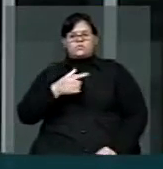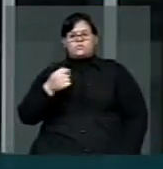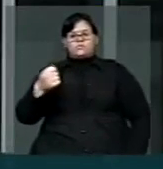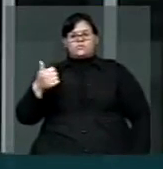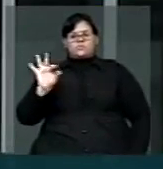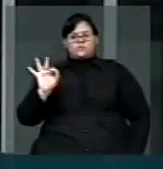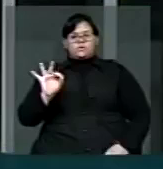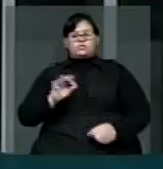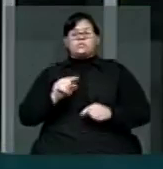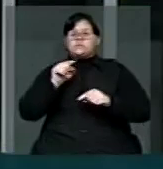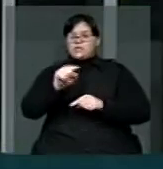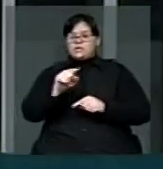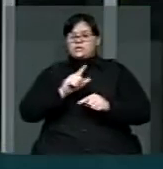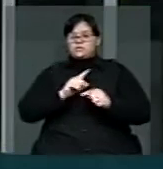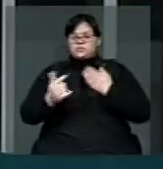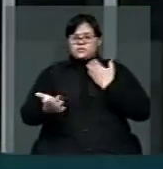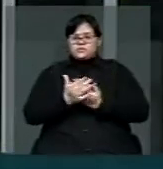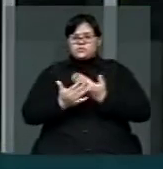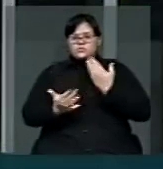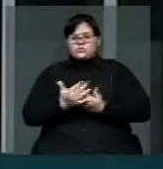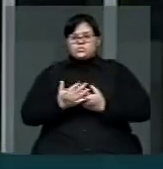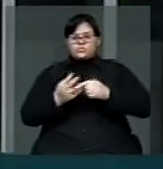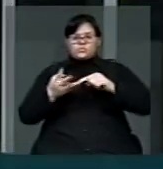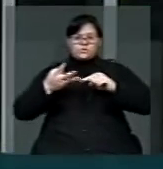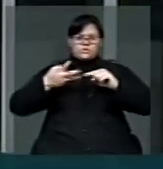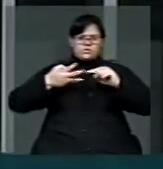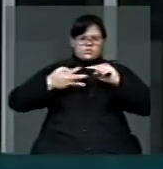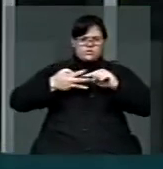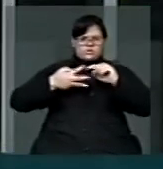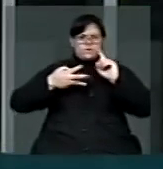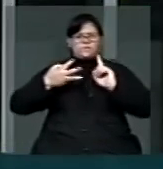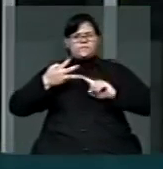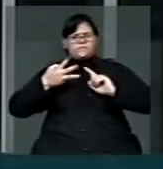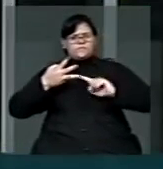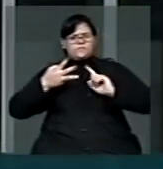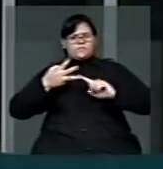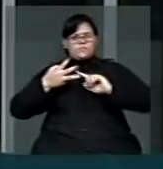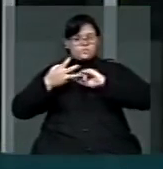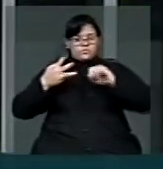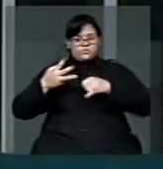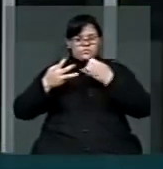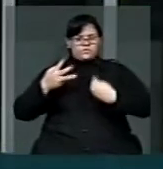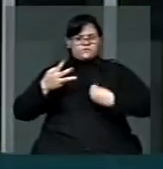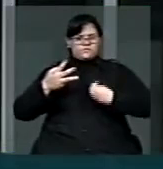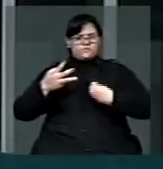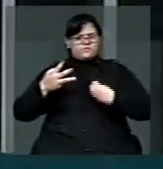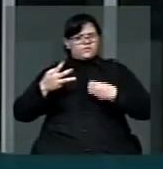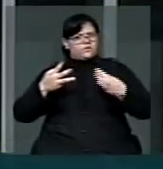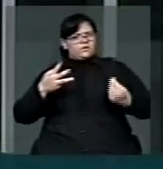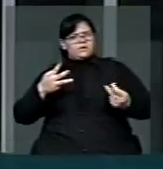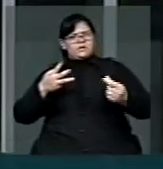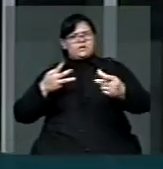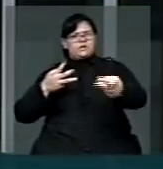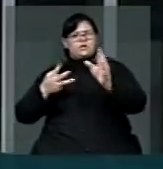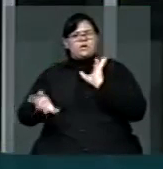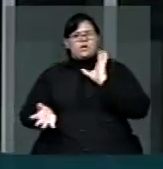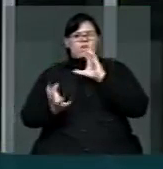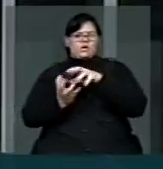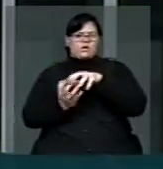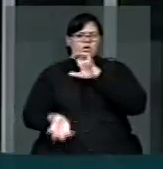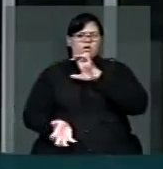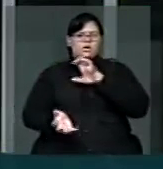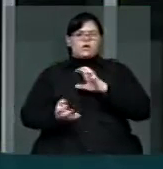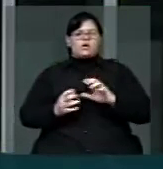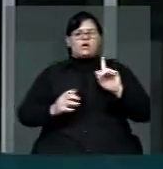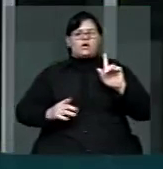3 dimensões do desenvolvimento humano. Primeiro, a oportunidade de viver uma vida longa e saudável, a